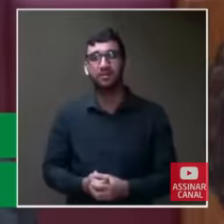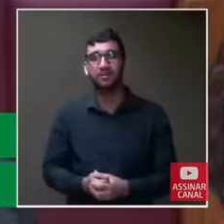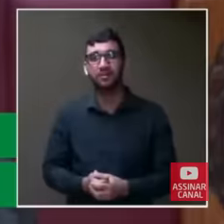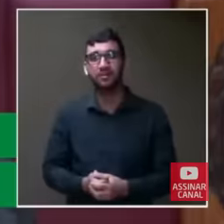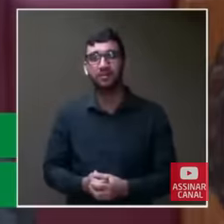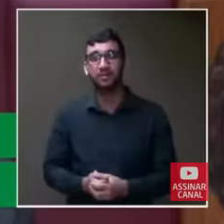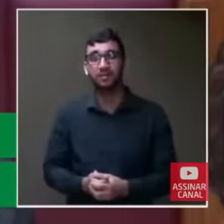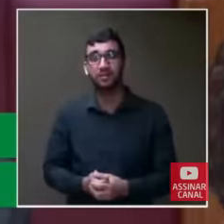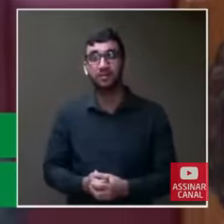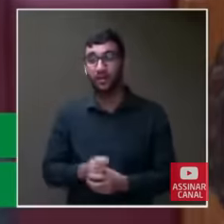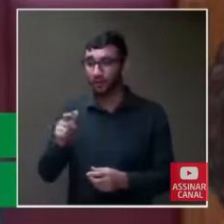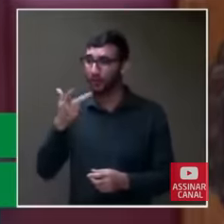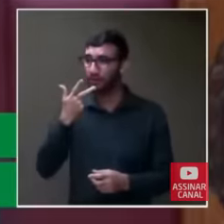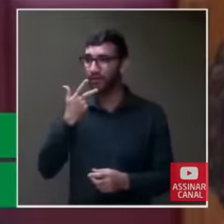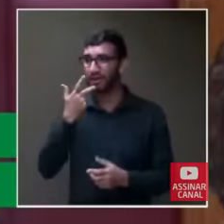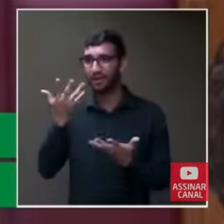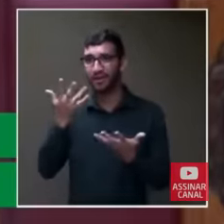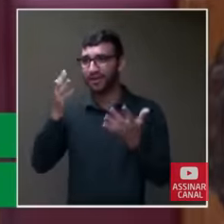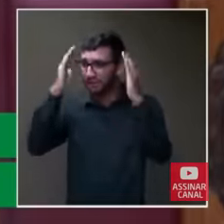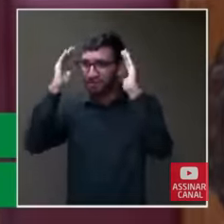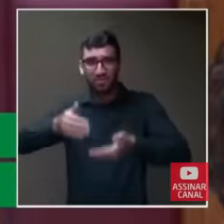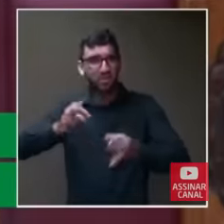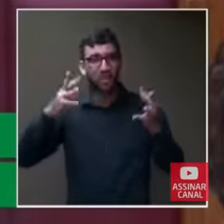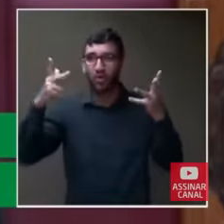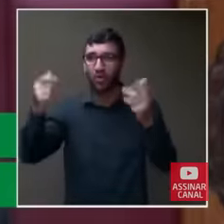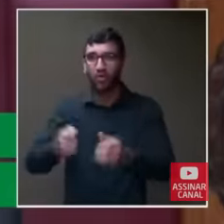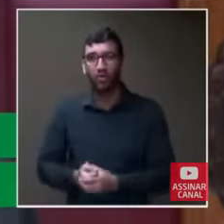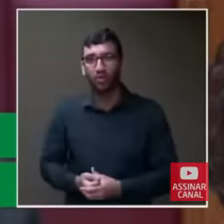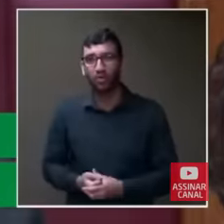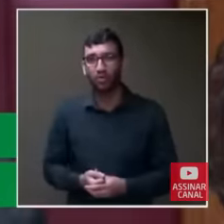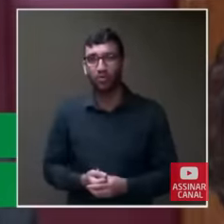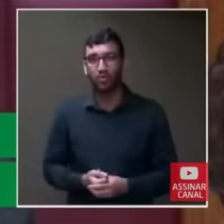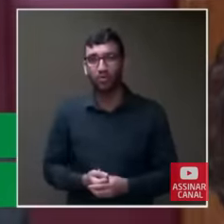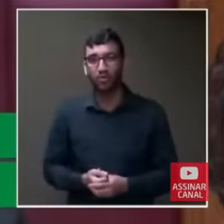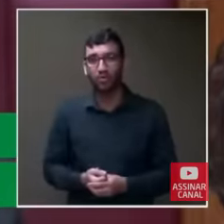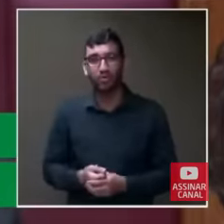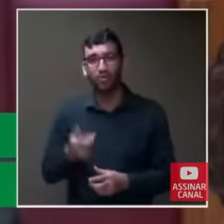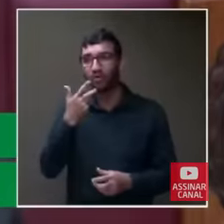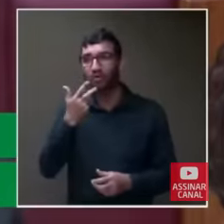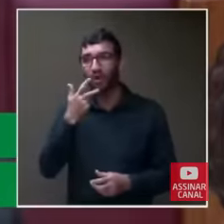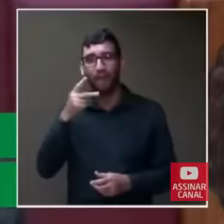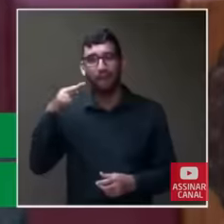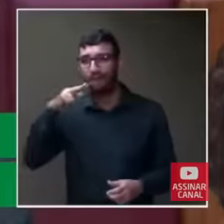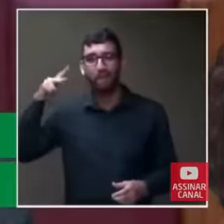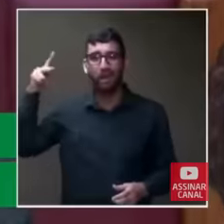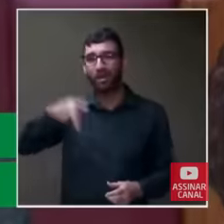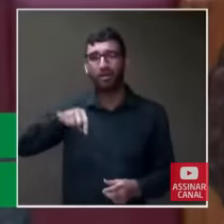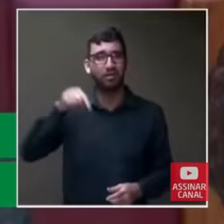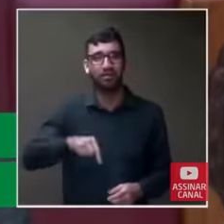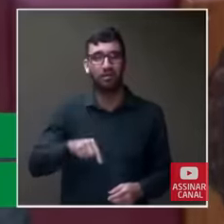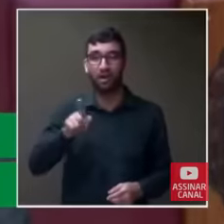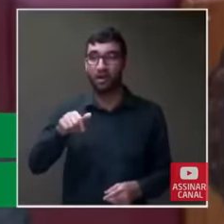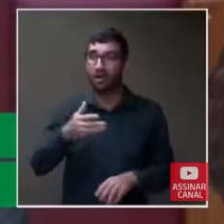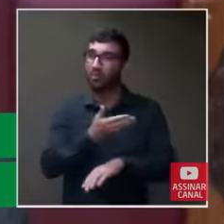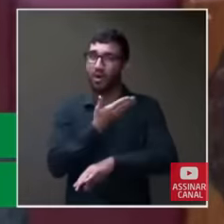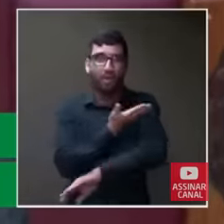O senhor. Não, aí o senhor quer desrespeitar todo mundo? Eu não vou aceitar esse tipo. E o senhor falou um palavrão aqui. Isso